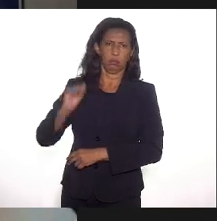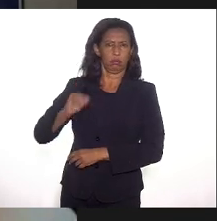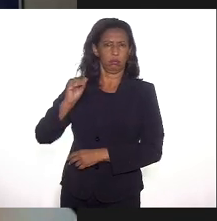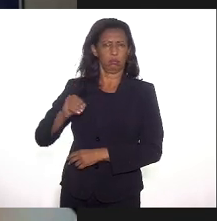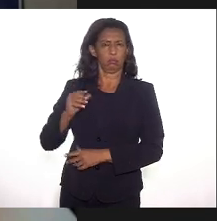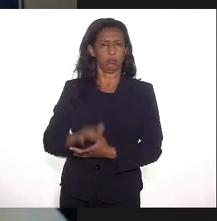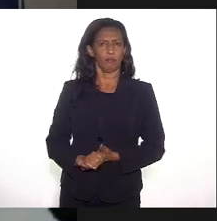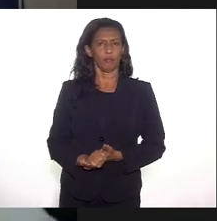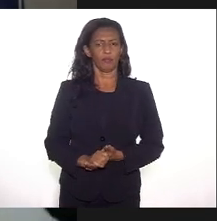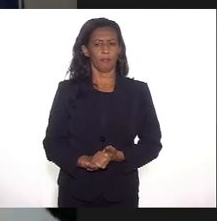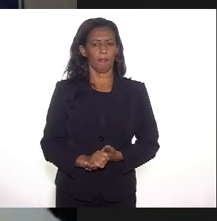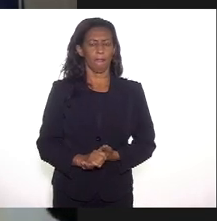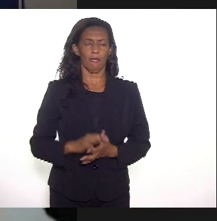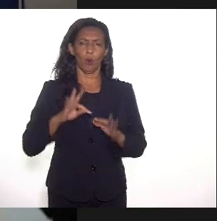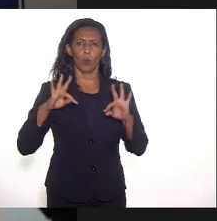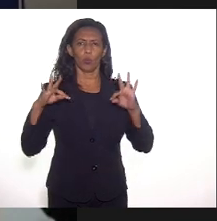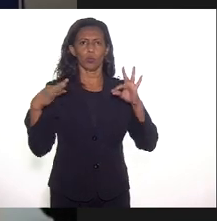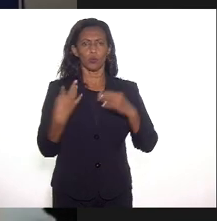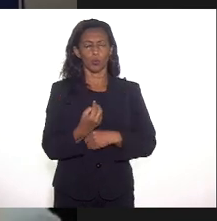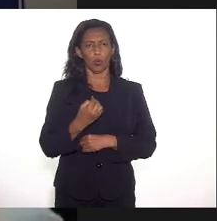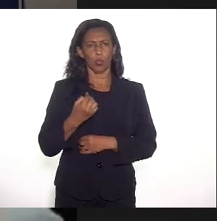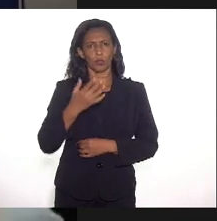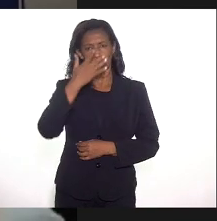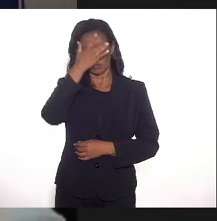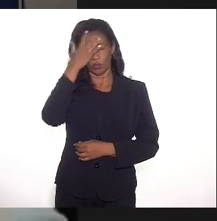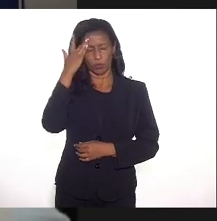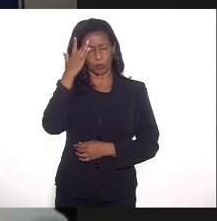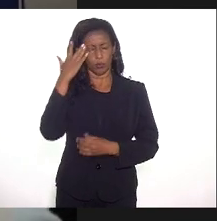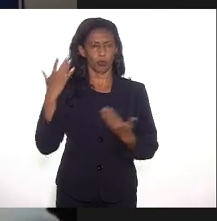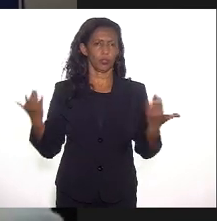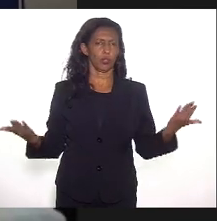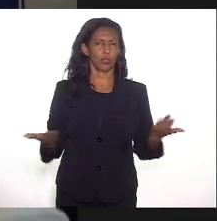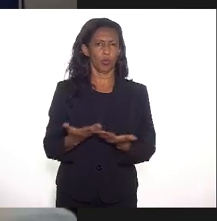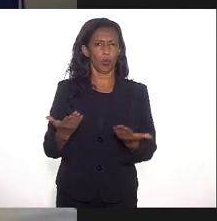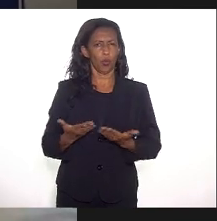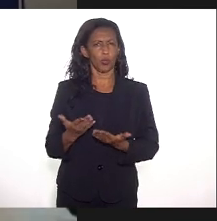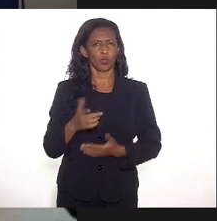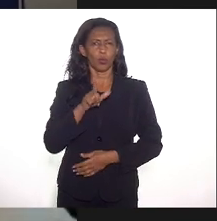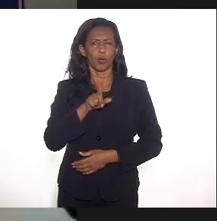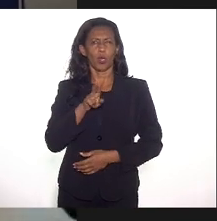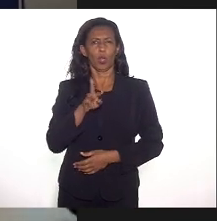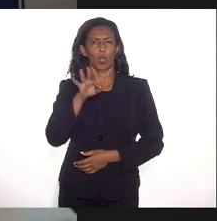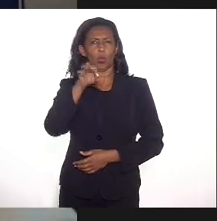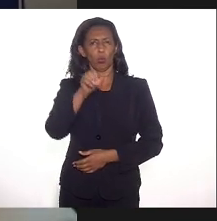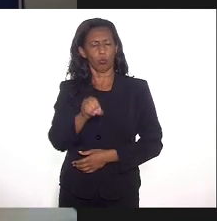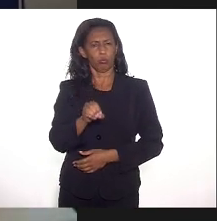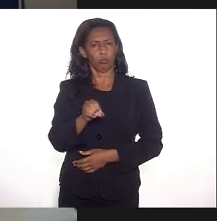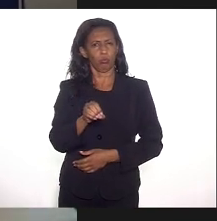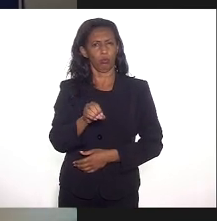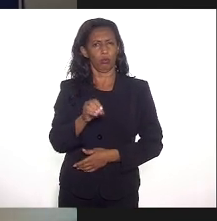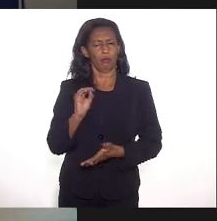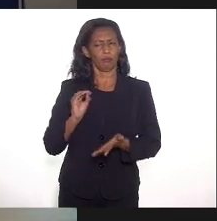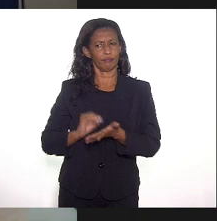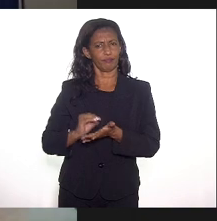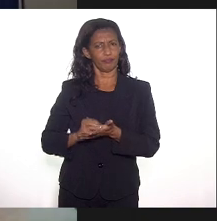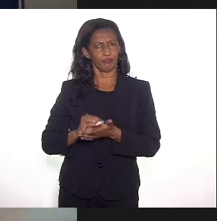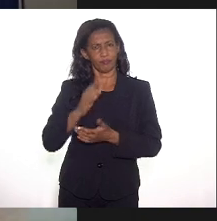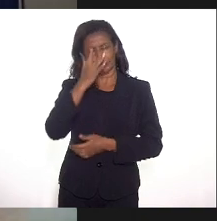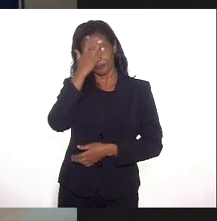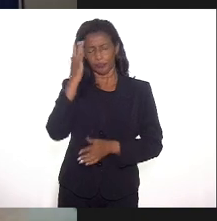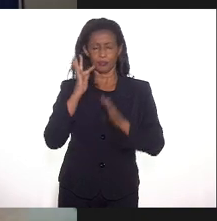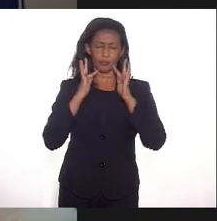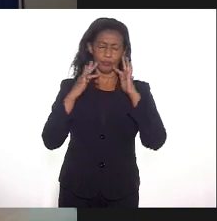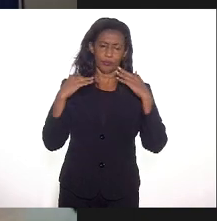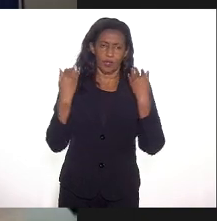é um escárnio com todos aqueles e aquelas que hoje estão enlutados sem seus entes queridos